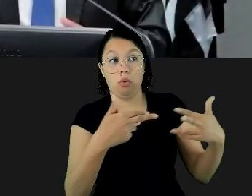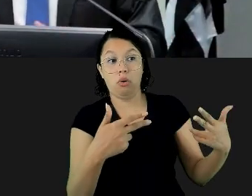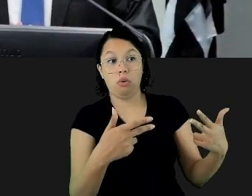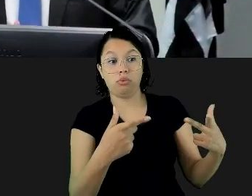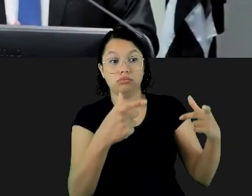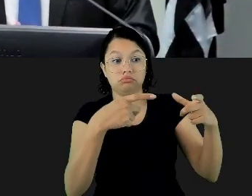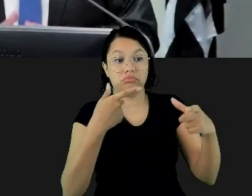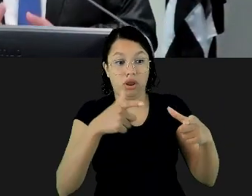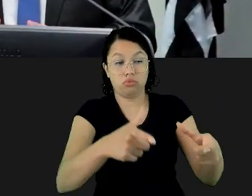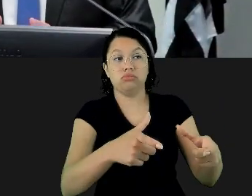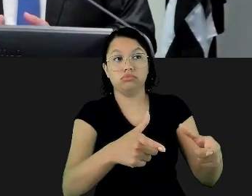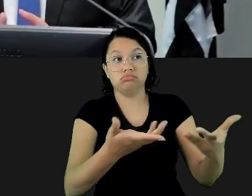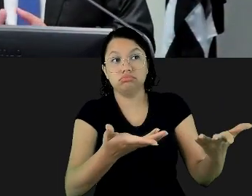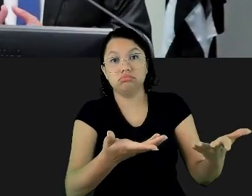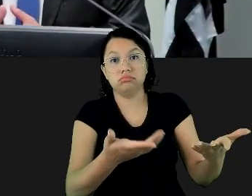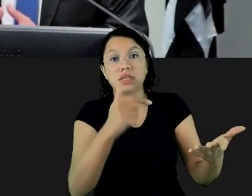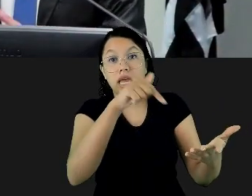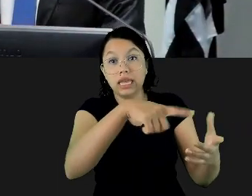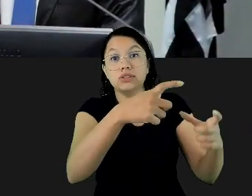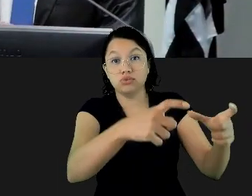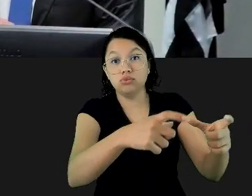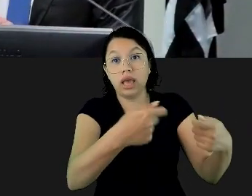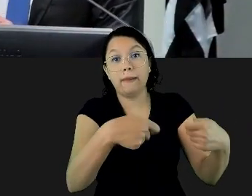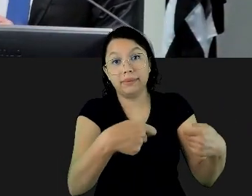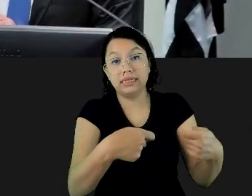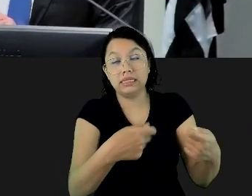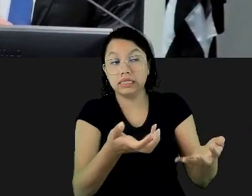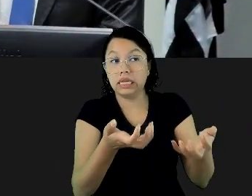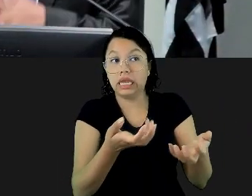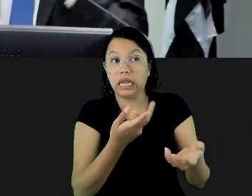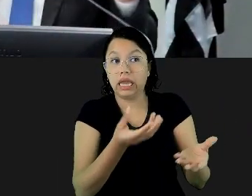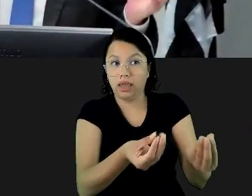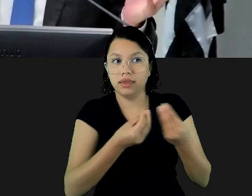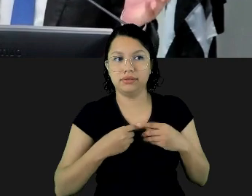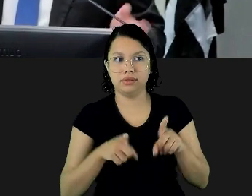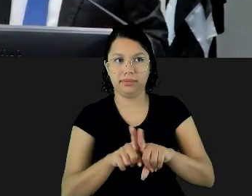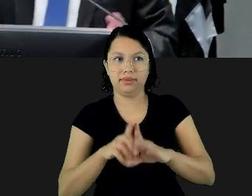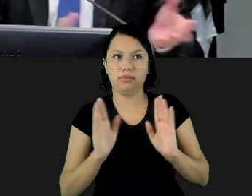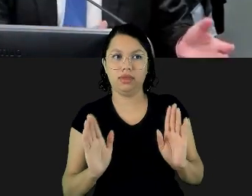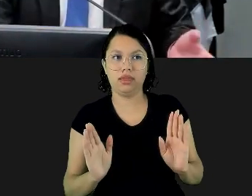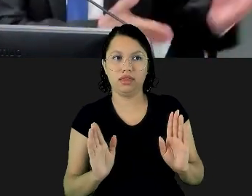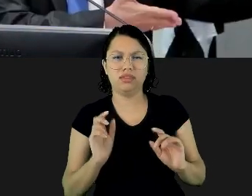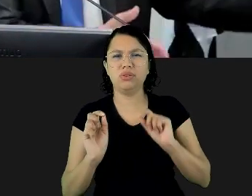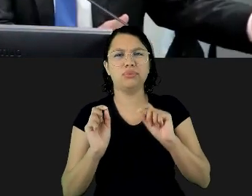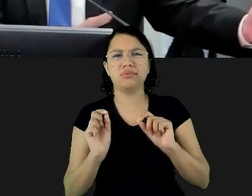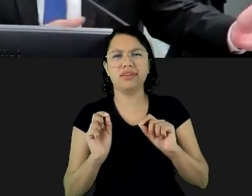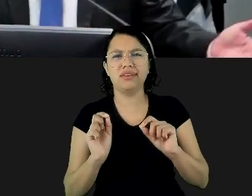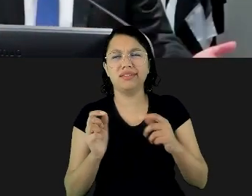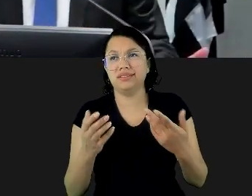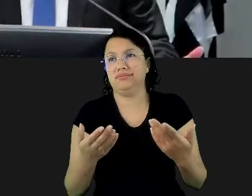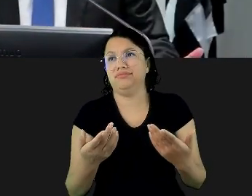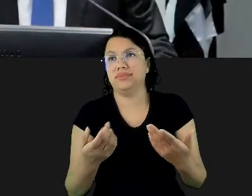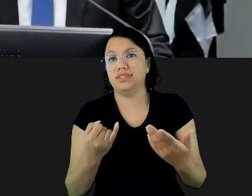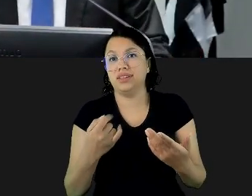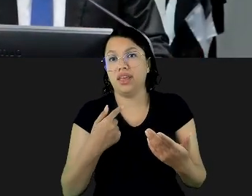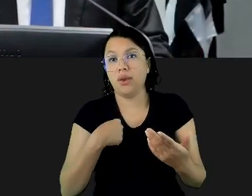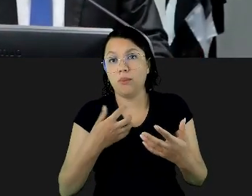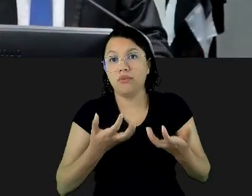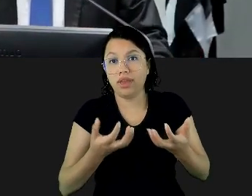esse algum lugar também tem que ter a intenção de querer receber. Porque de que vai adiantar você querer levar se o lado de lá não quer